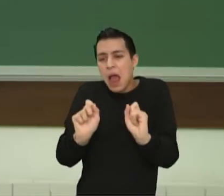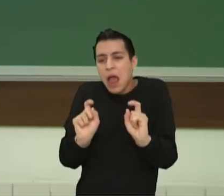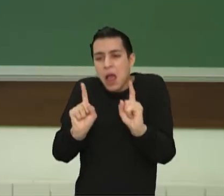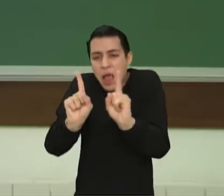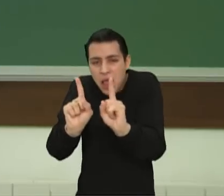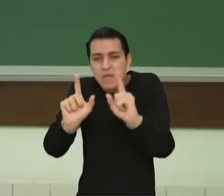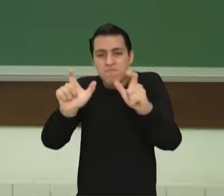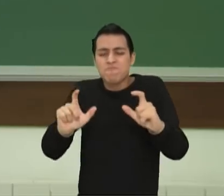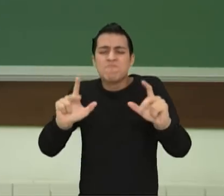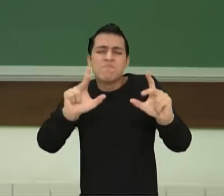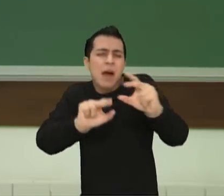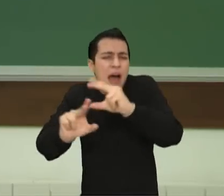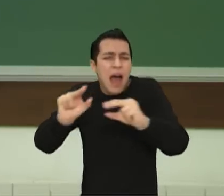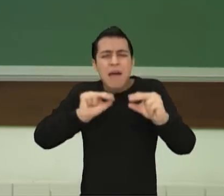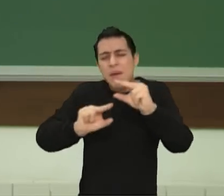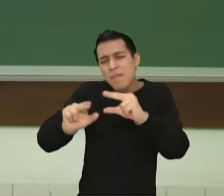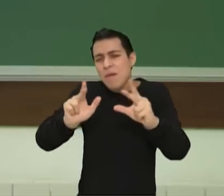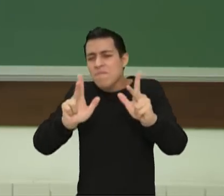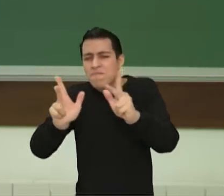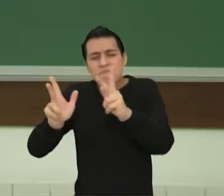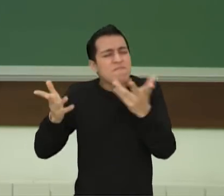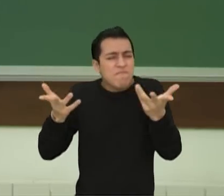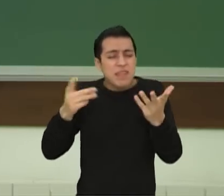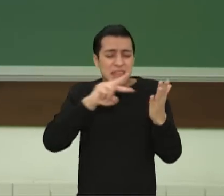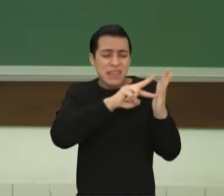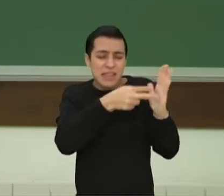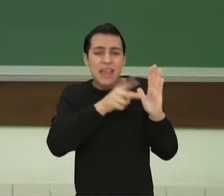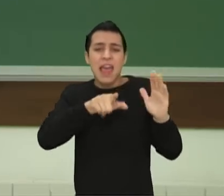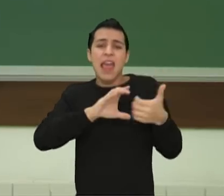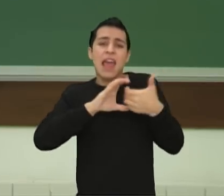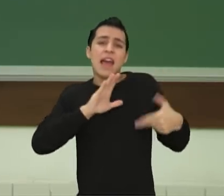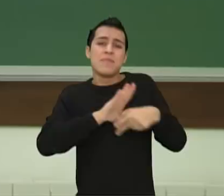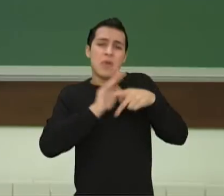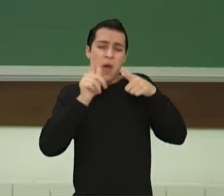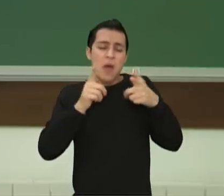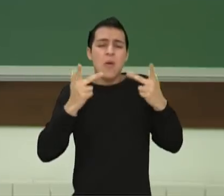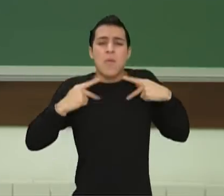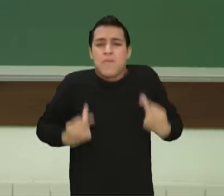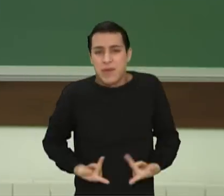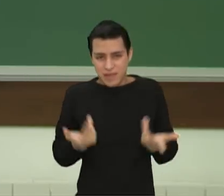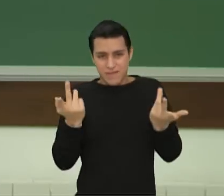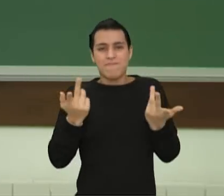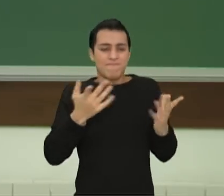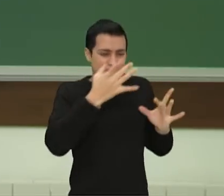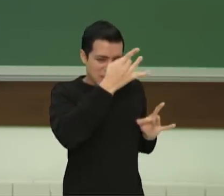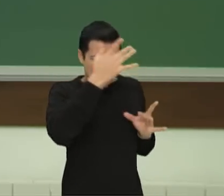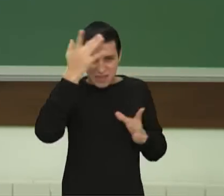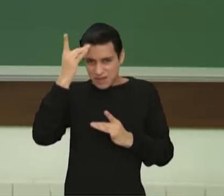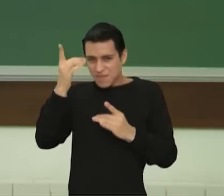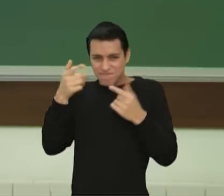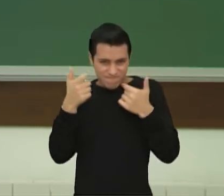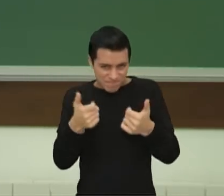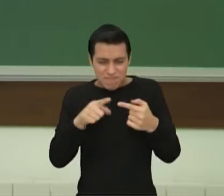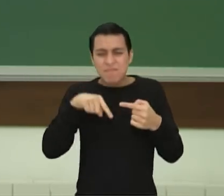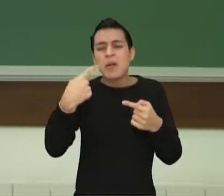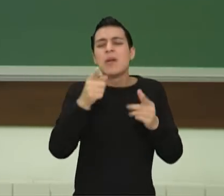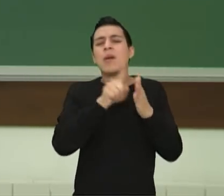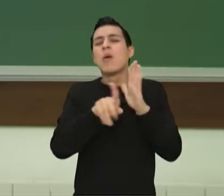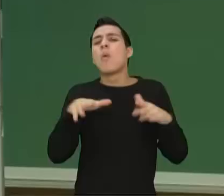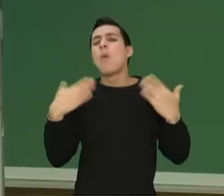certo? Então, eles assumem características humanas, personificação. Vejamos a próxima pergunta.